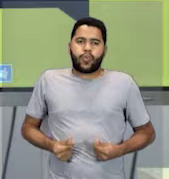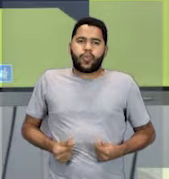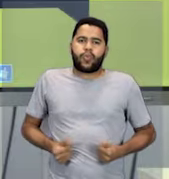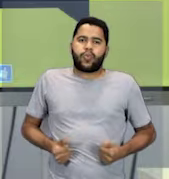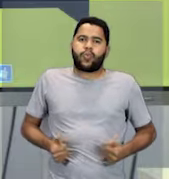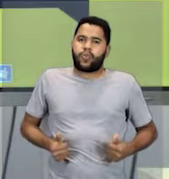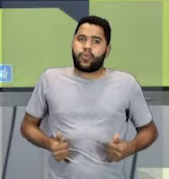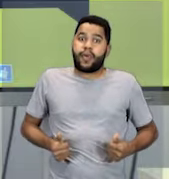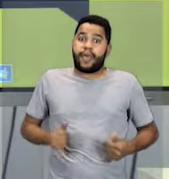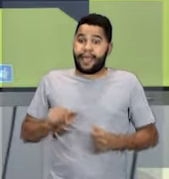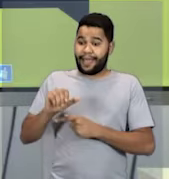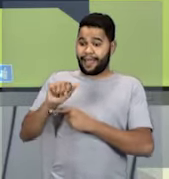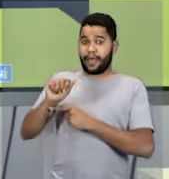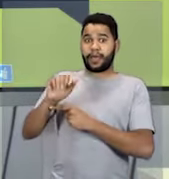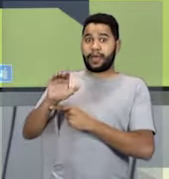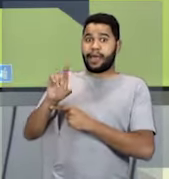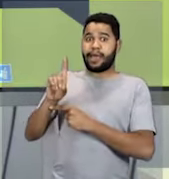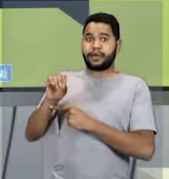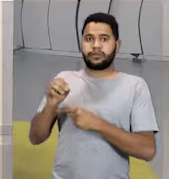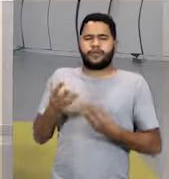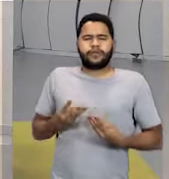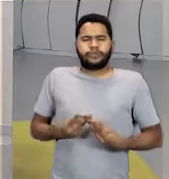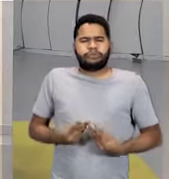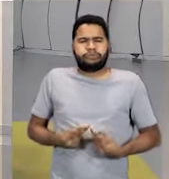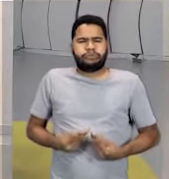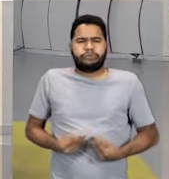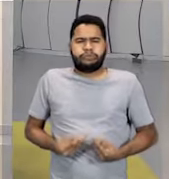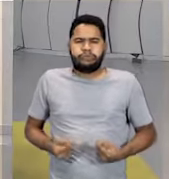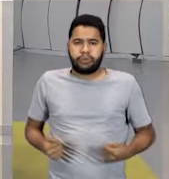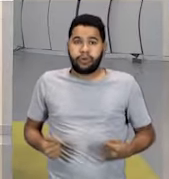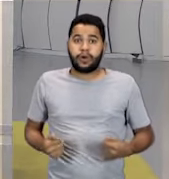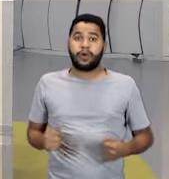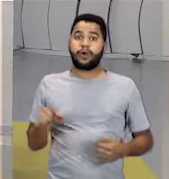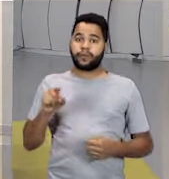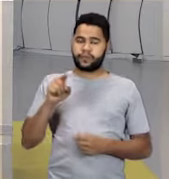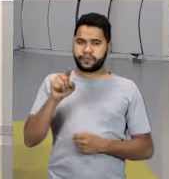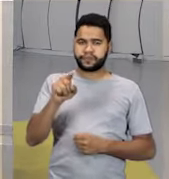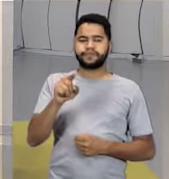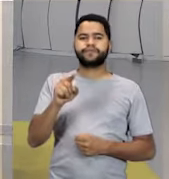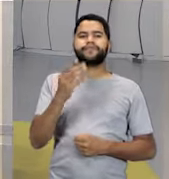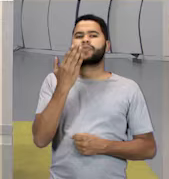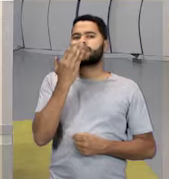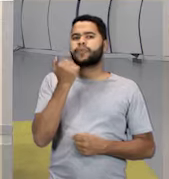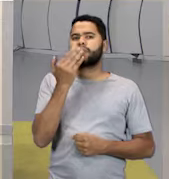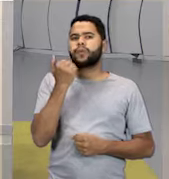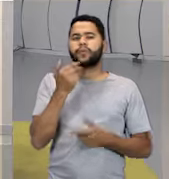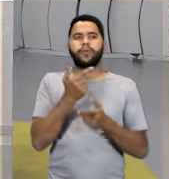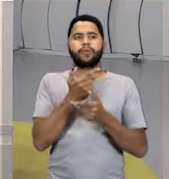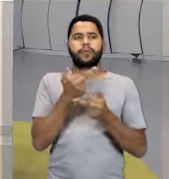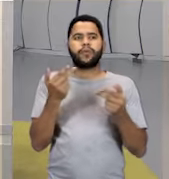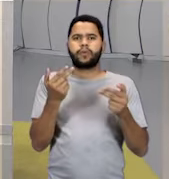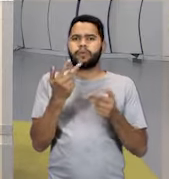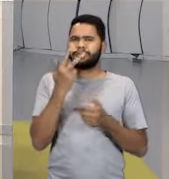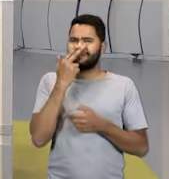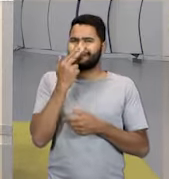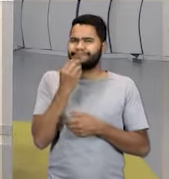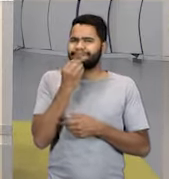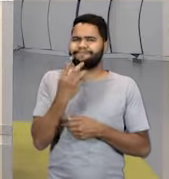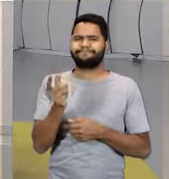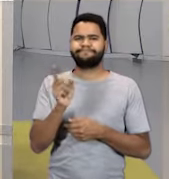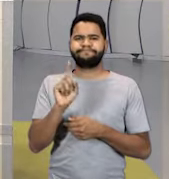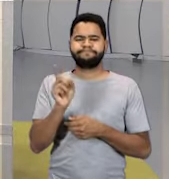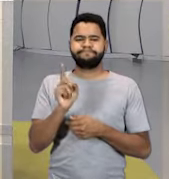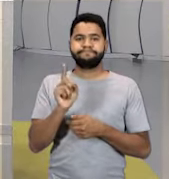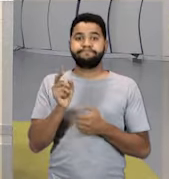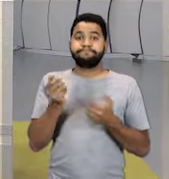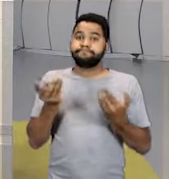é ácido, muito ácido. Quando você come alguma coisa ali que não te fez muito bem e